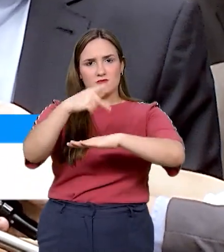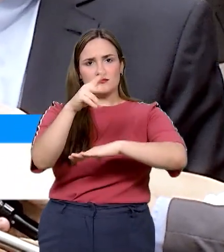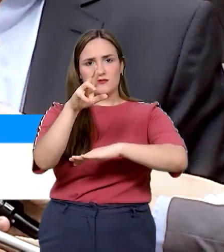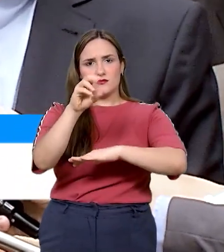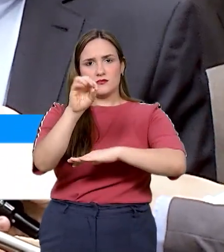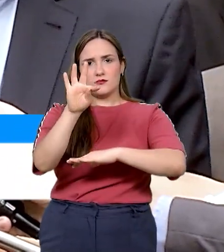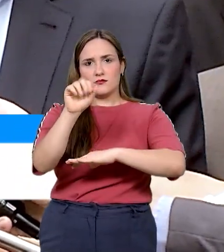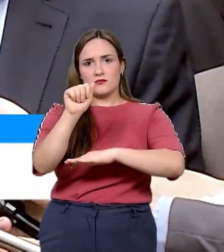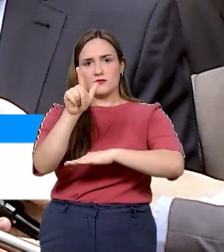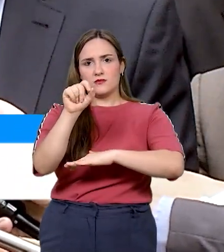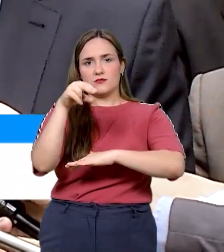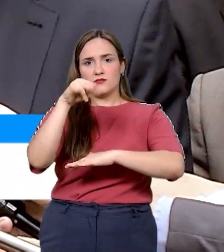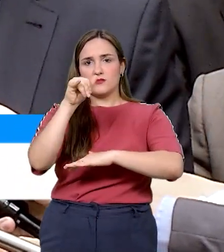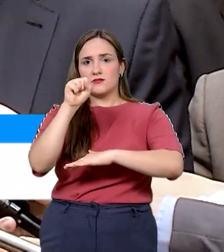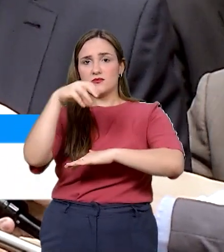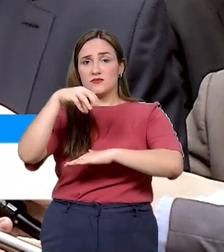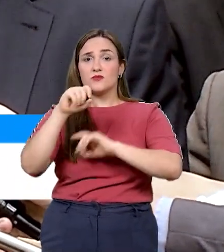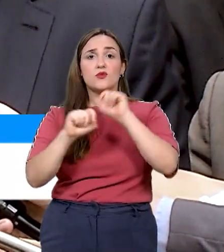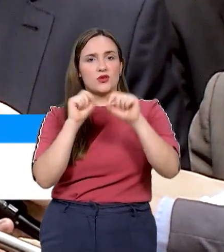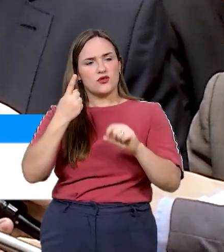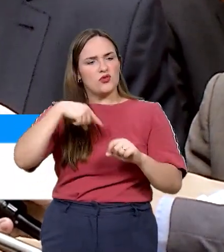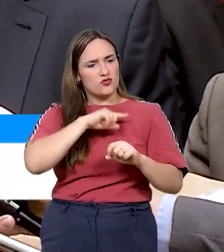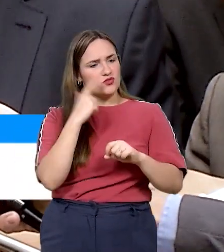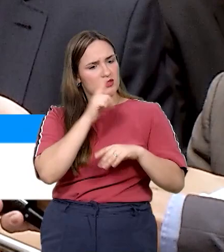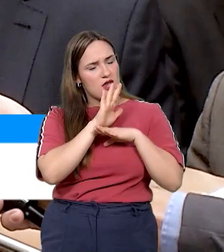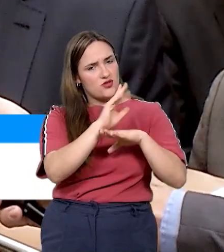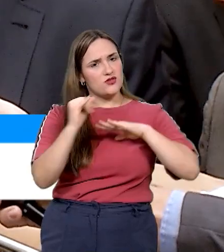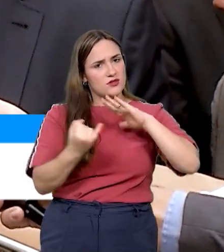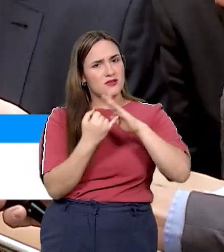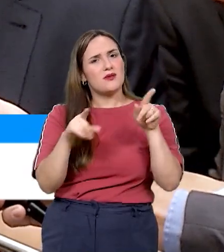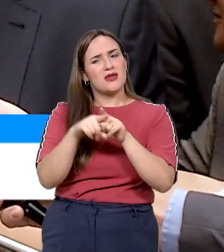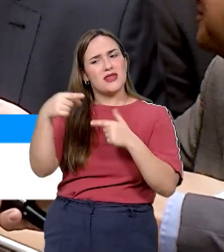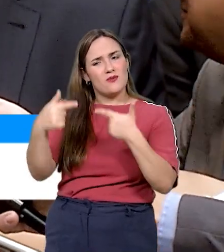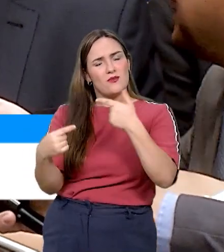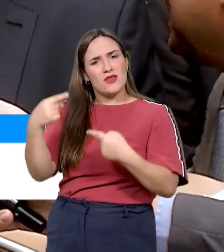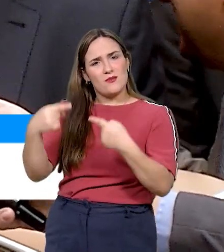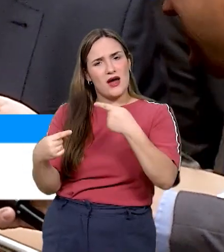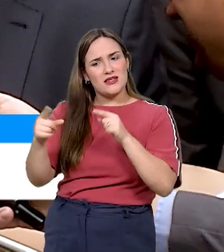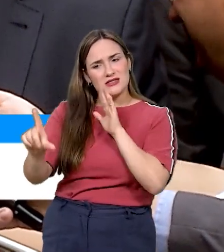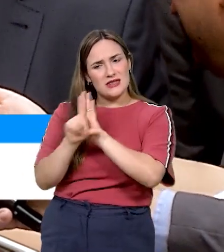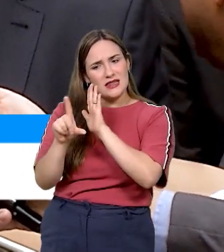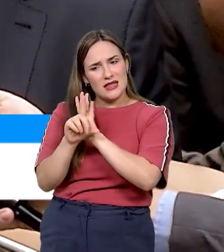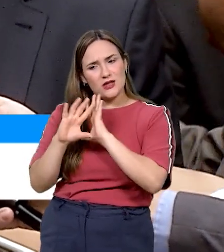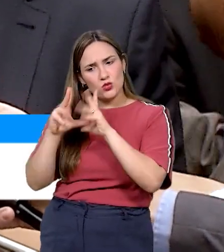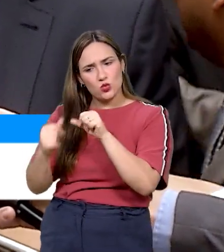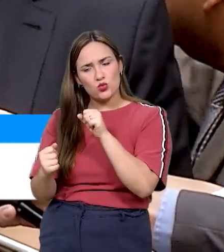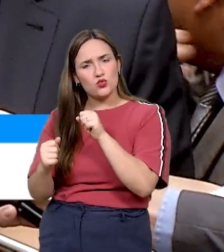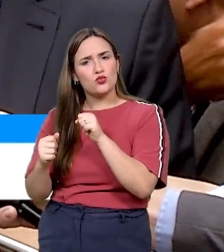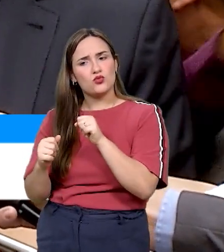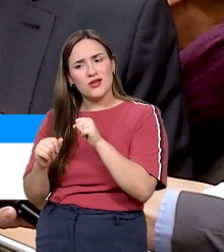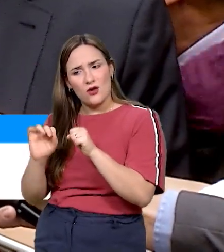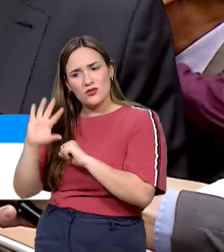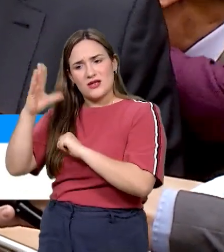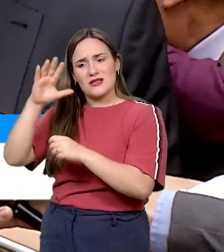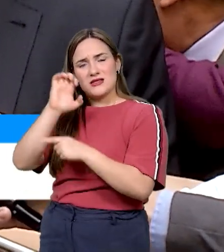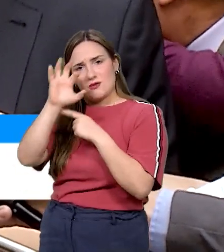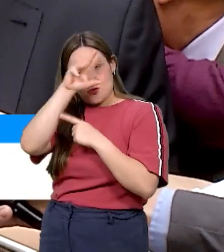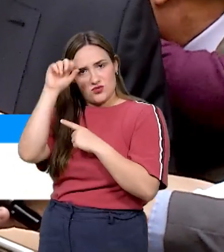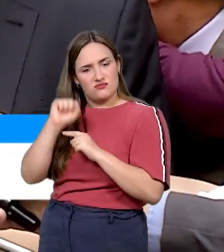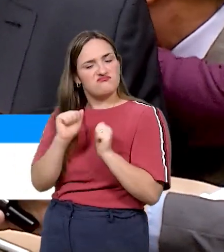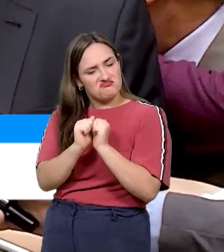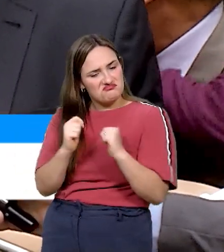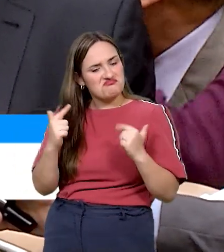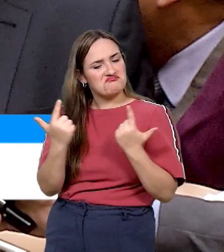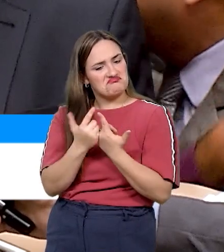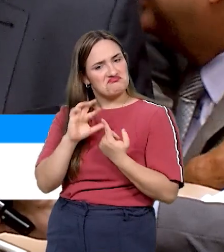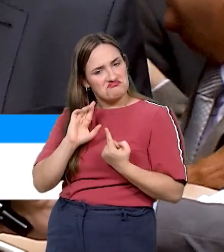é só a questão das emendas, mas sim aos debates políticos, à legislação, a tudo aquilo que está acontecendo no Mato Grosso do Sul. E